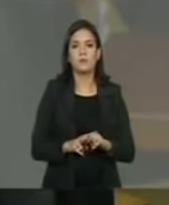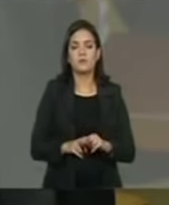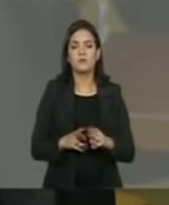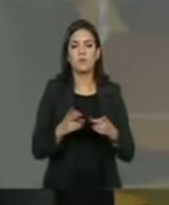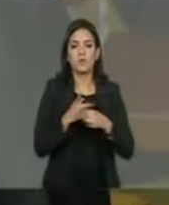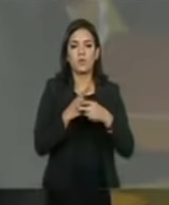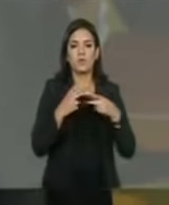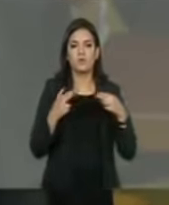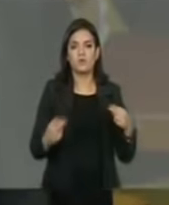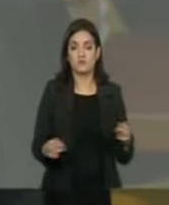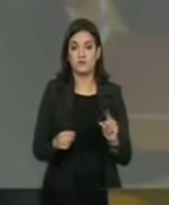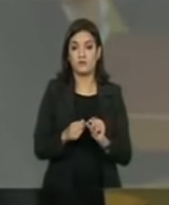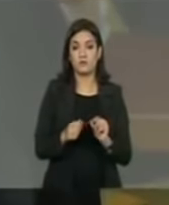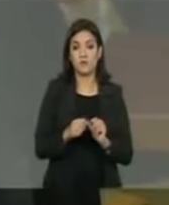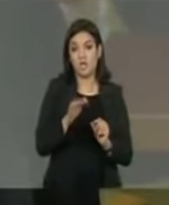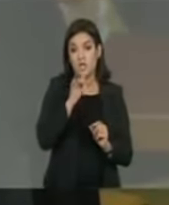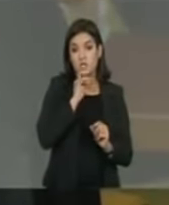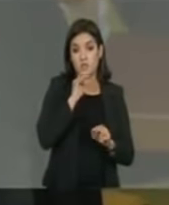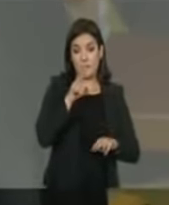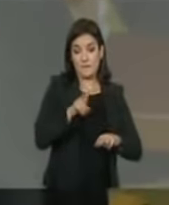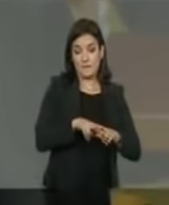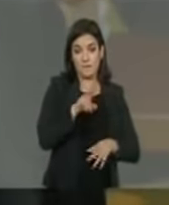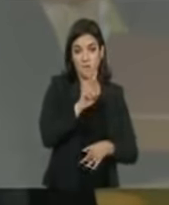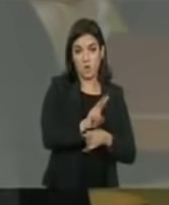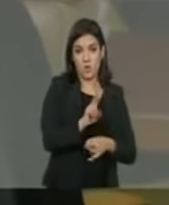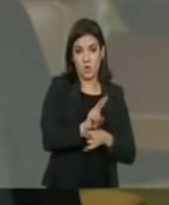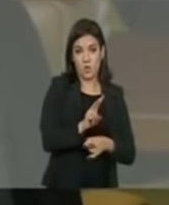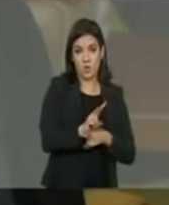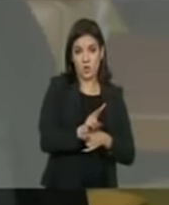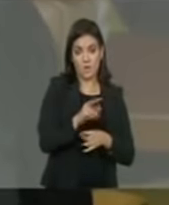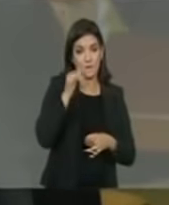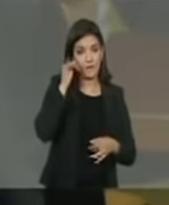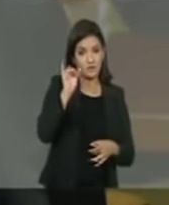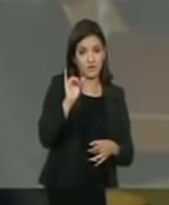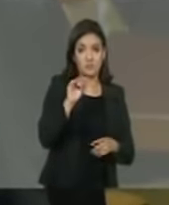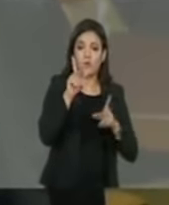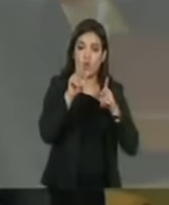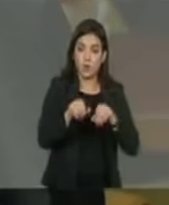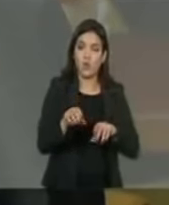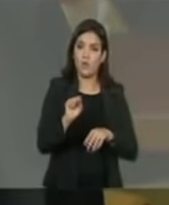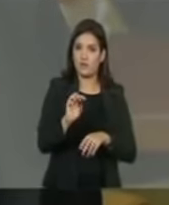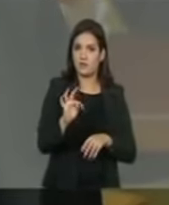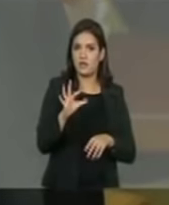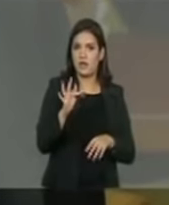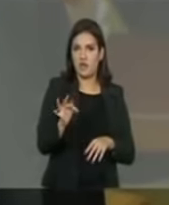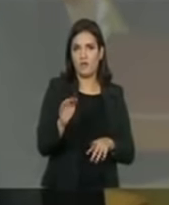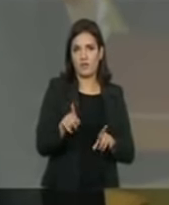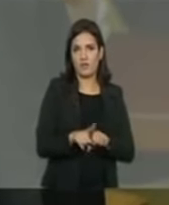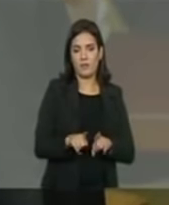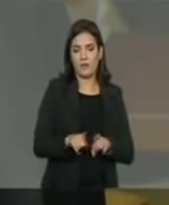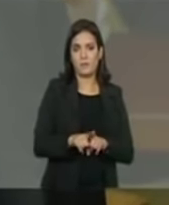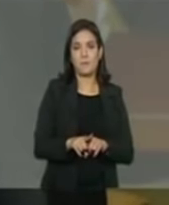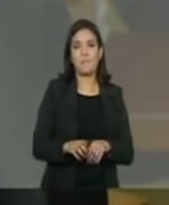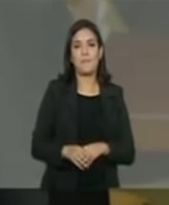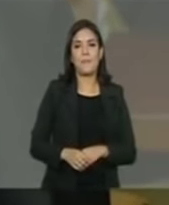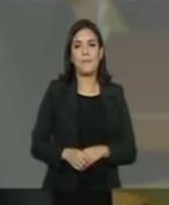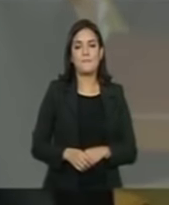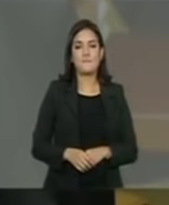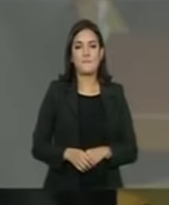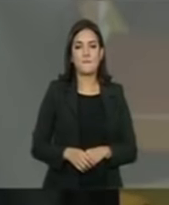sobre ele como por exemplo a prisão preventiva tal como disse o supremo tribunal federal menciona aqui também